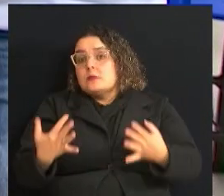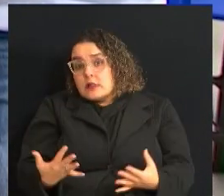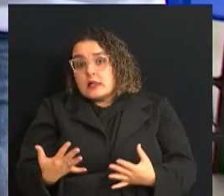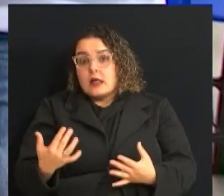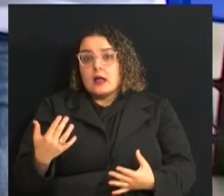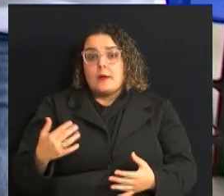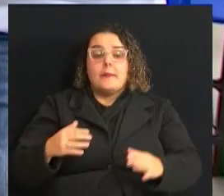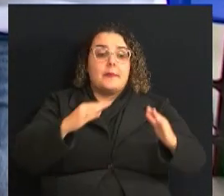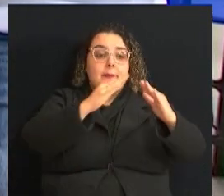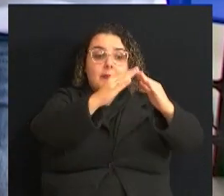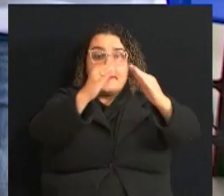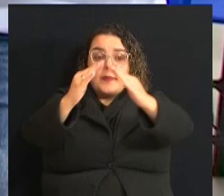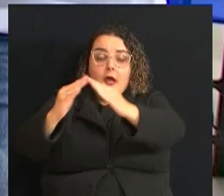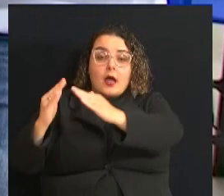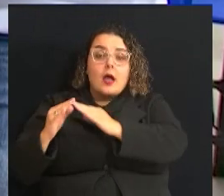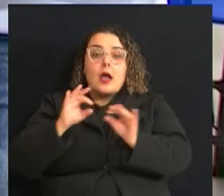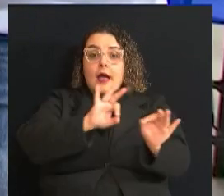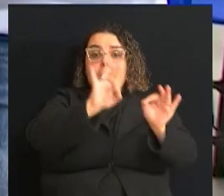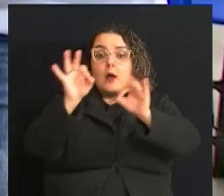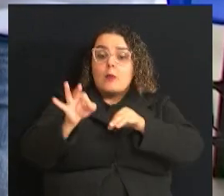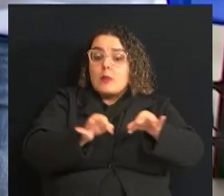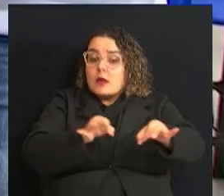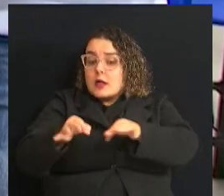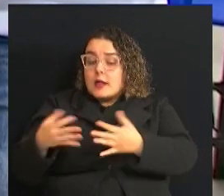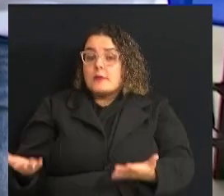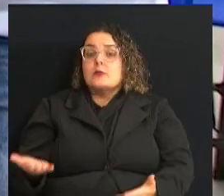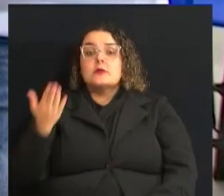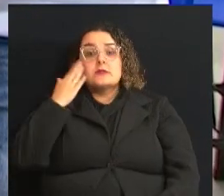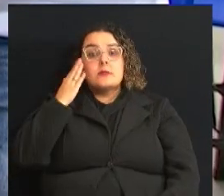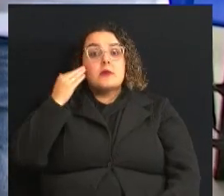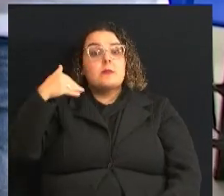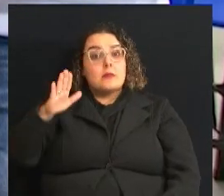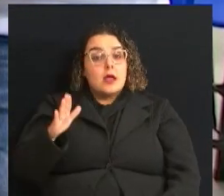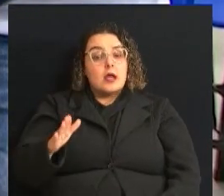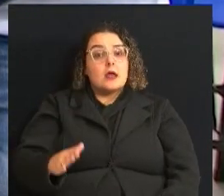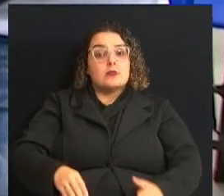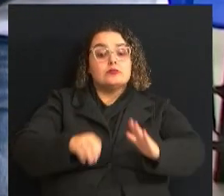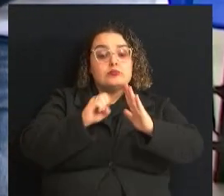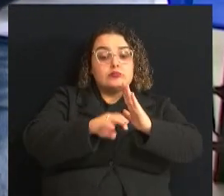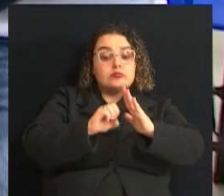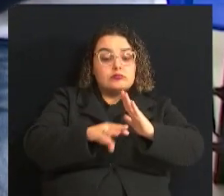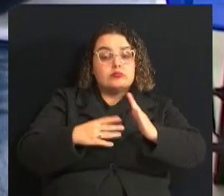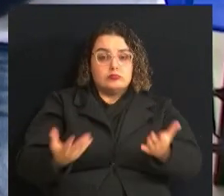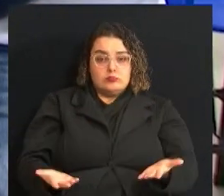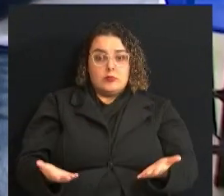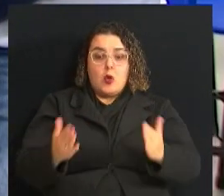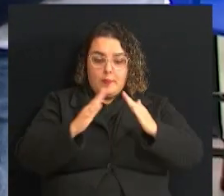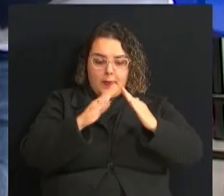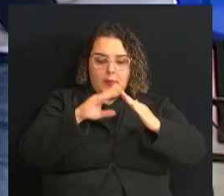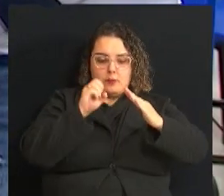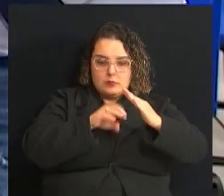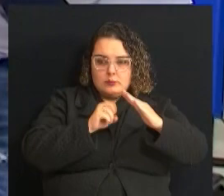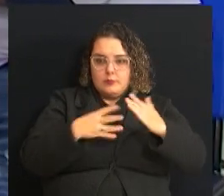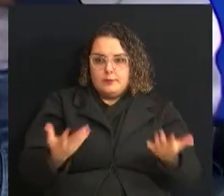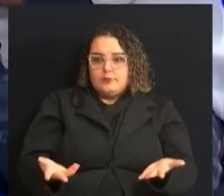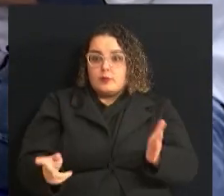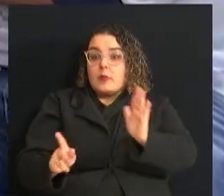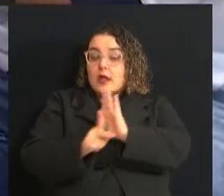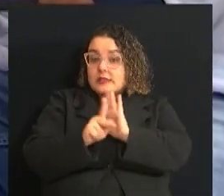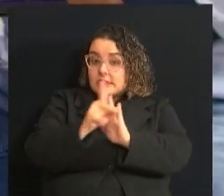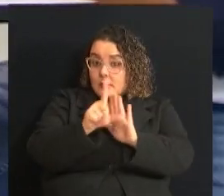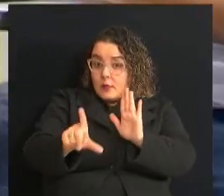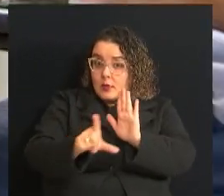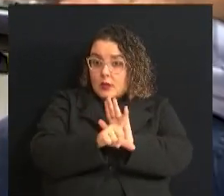em casa, acompanhando o quadro e quer saber um pouco mais a respeito disso? Por favor. Bom, esse projeto de lei que